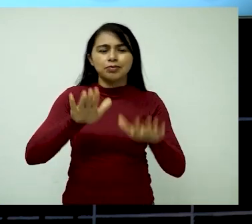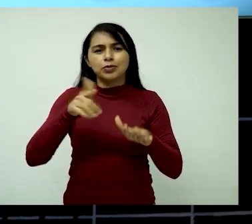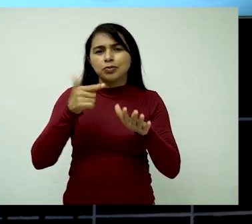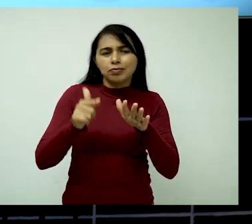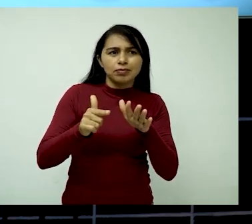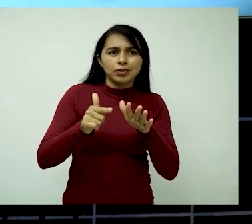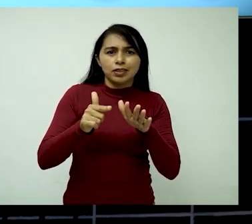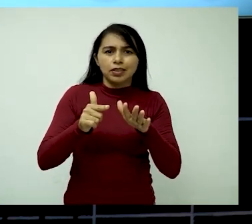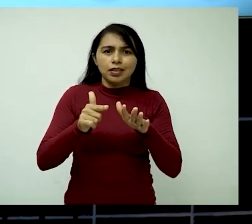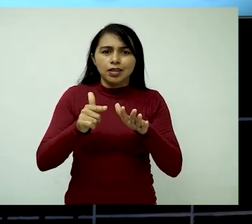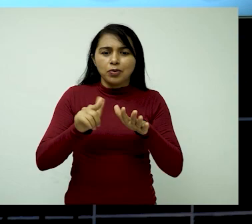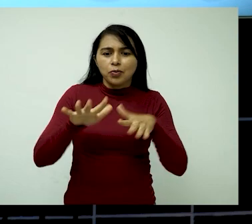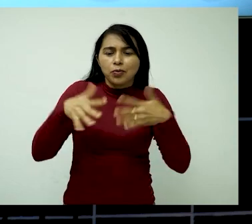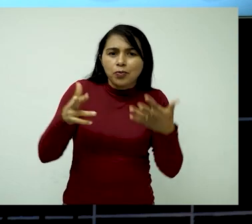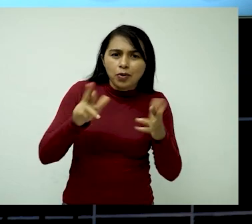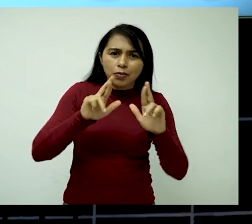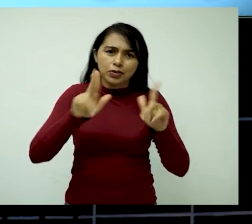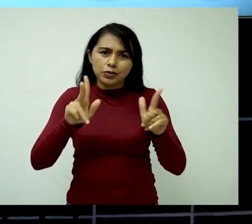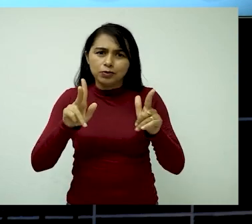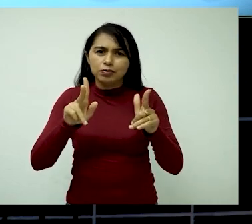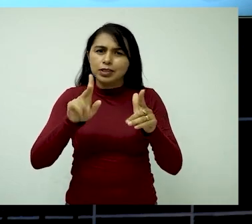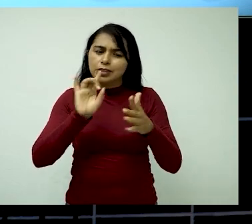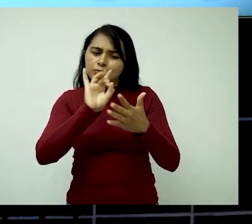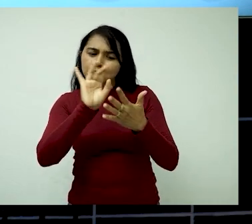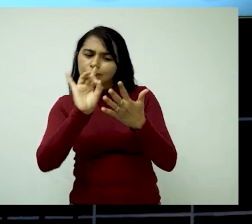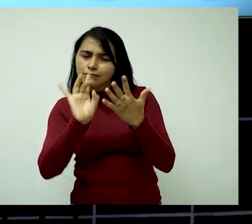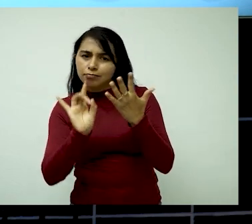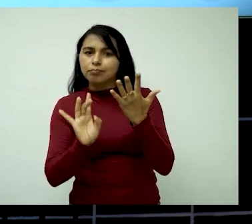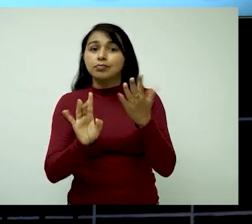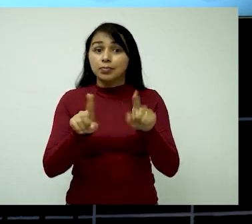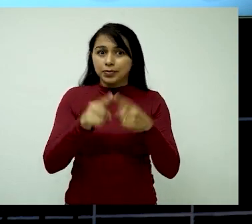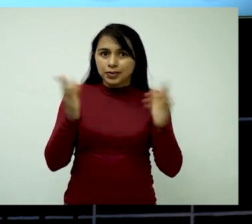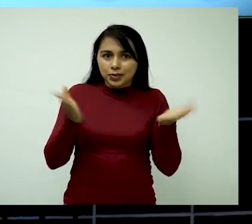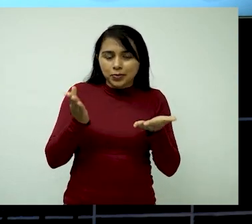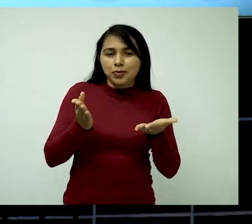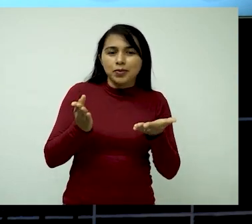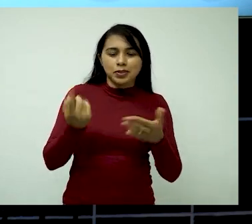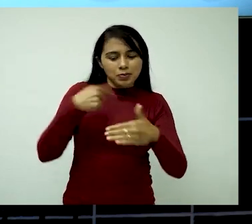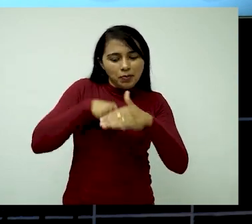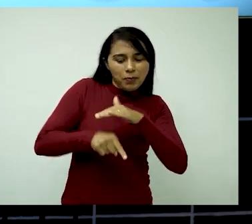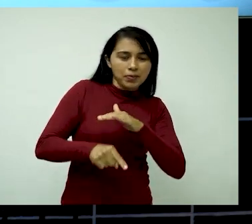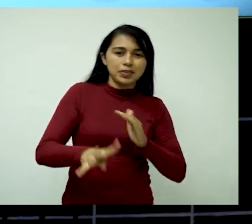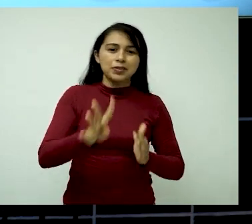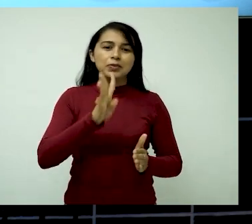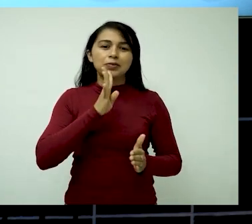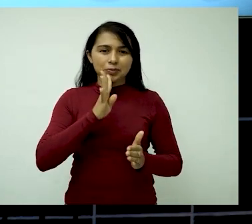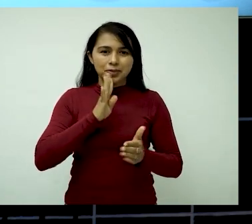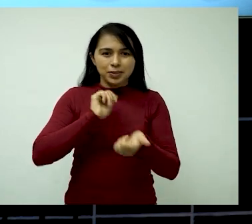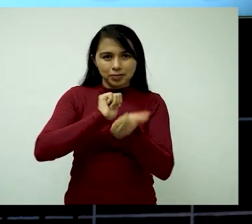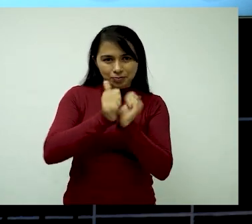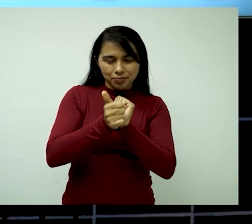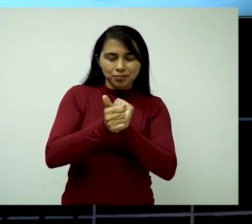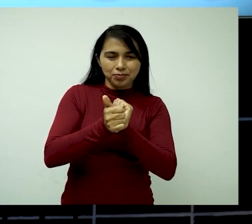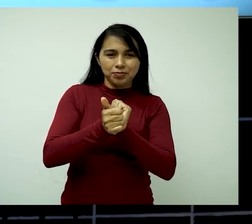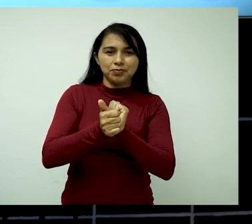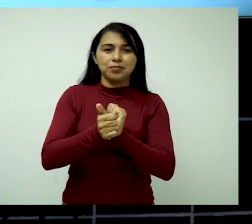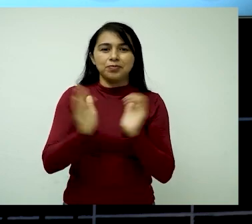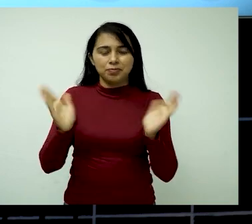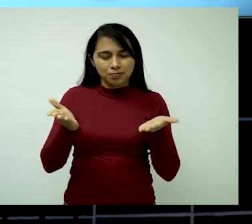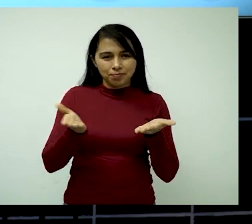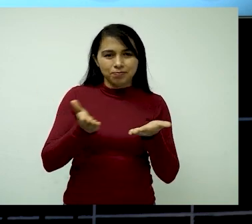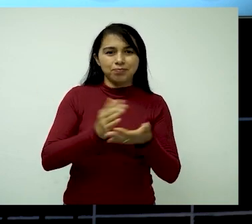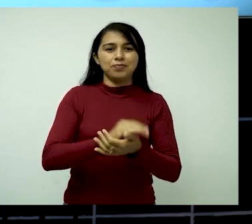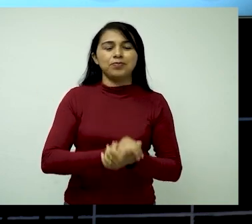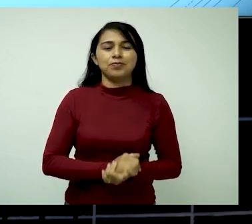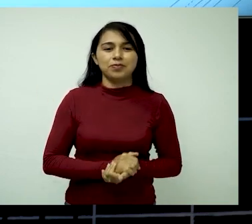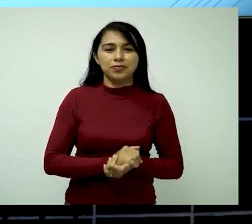uma noção de qual seja a diferença entre uma e outra, mas a gente vai abordar esse conhecimento com vocês a